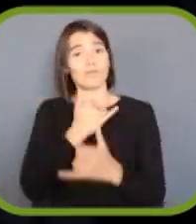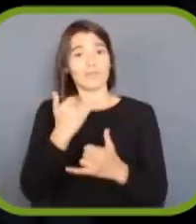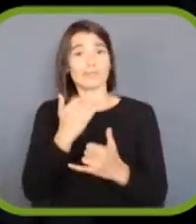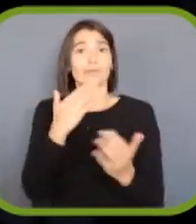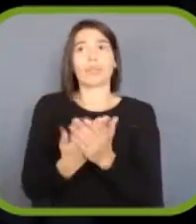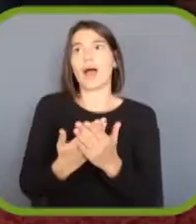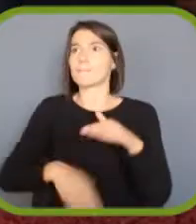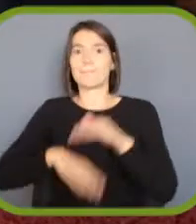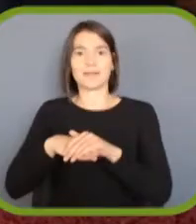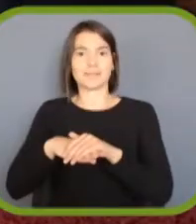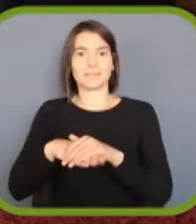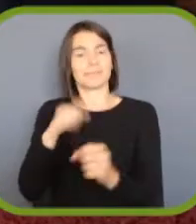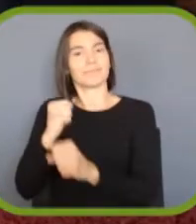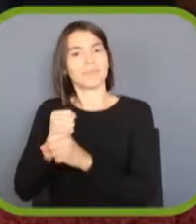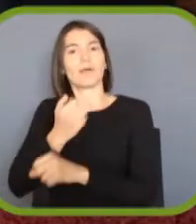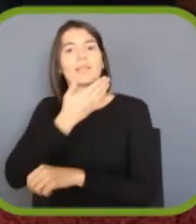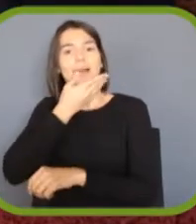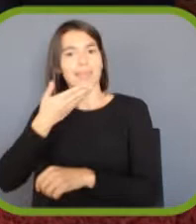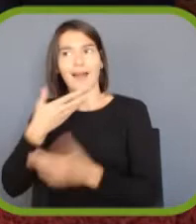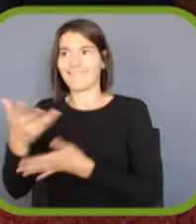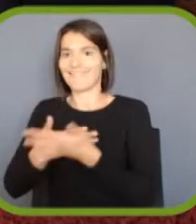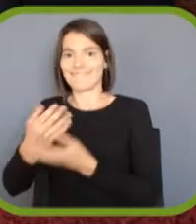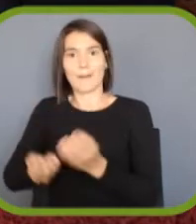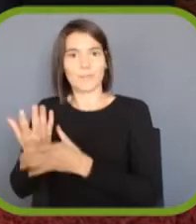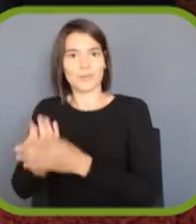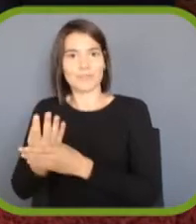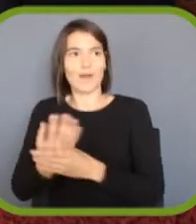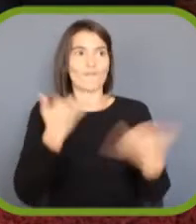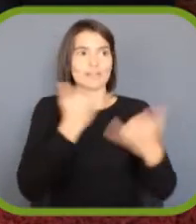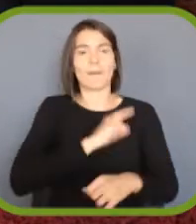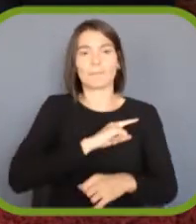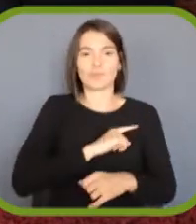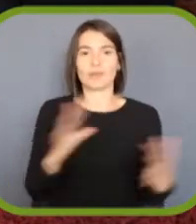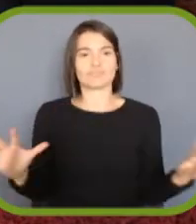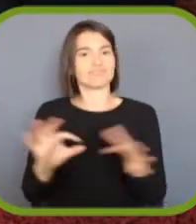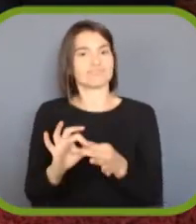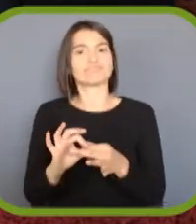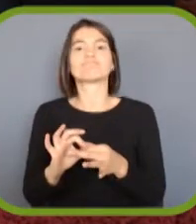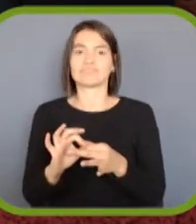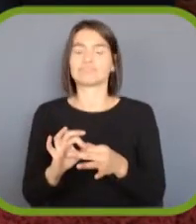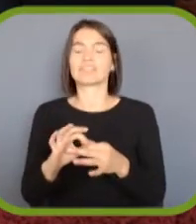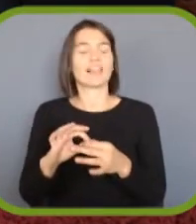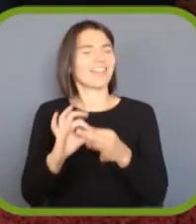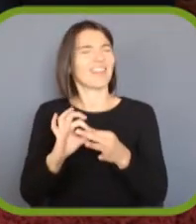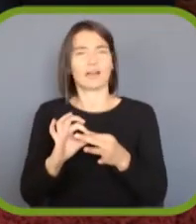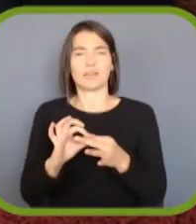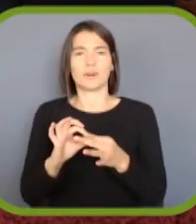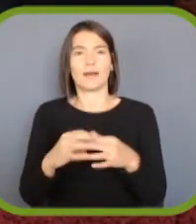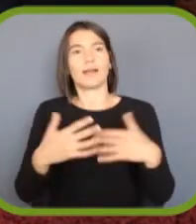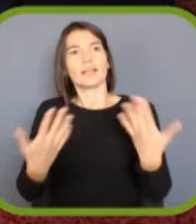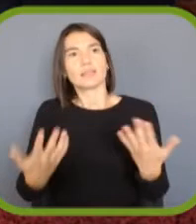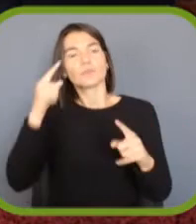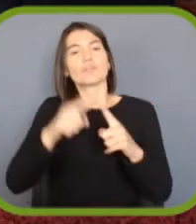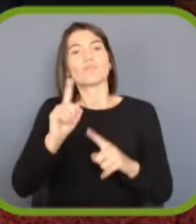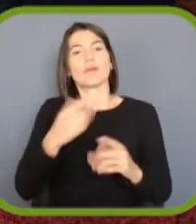feliz como pessoa. E há uma relação virtuosa entre a eficácia profissional e a felicidade pessoal.